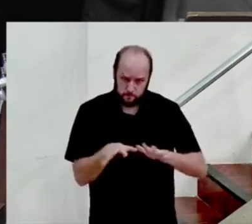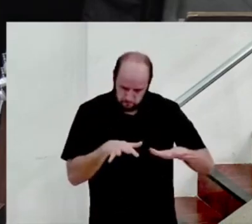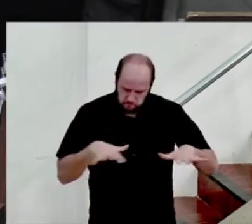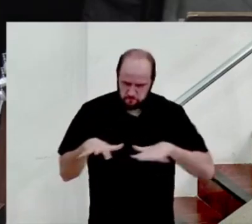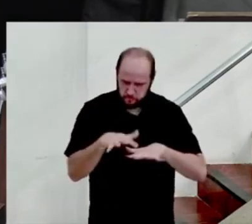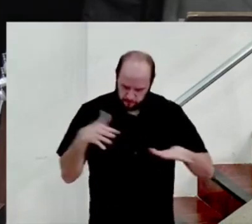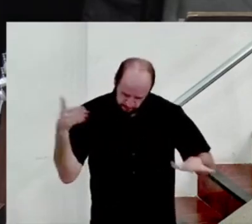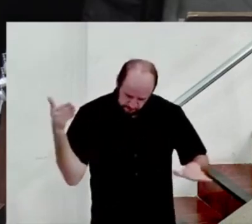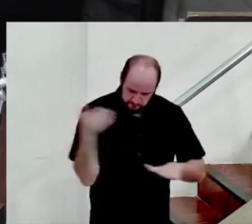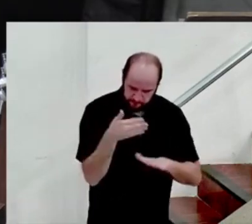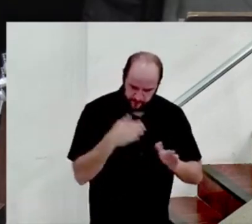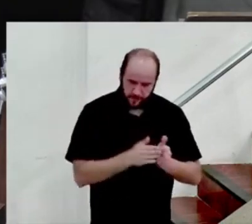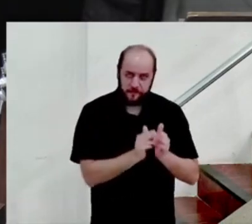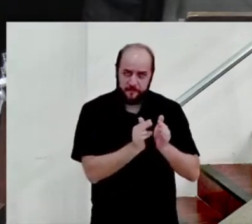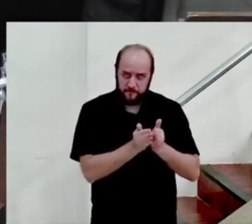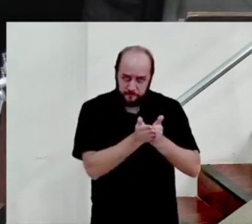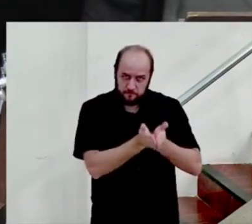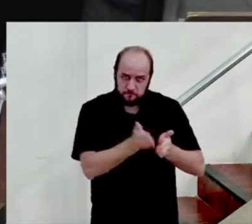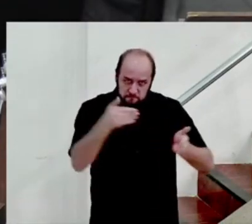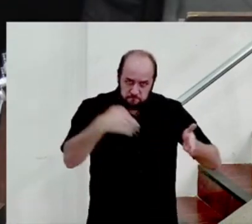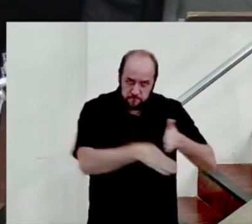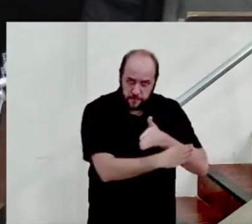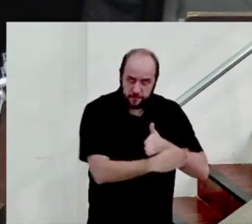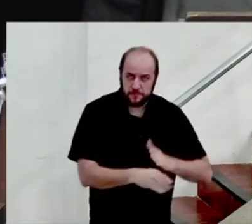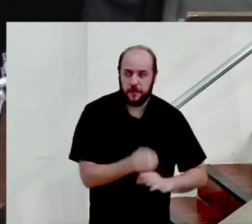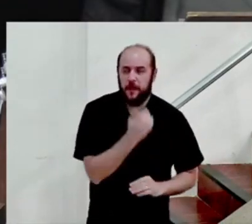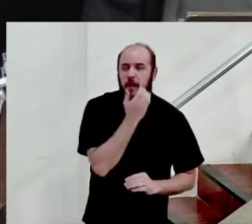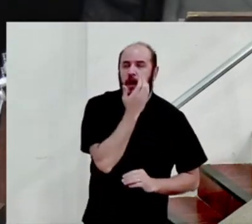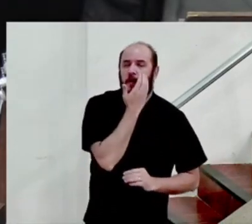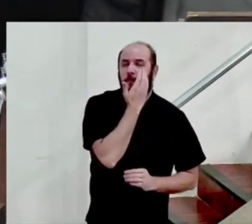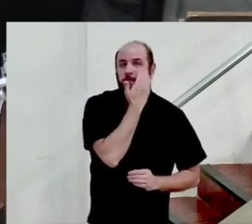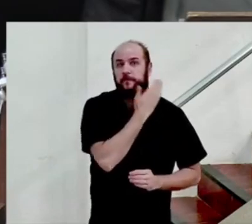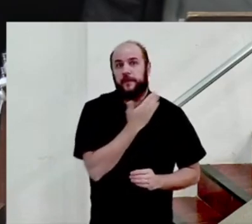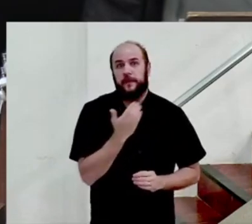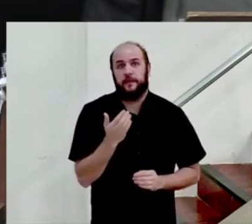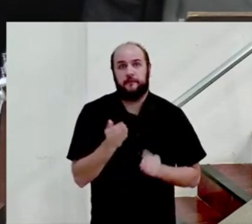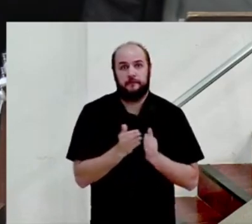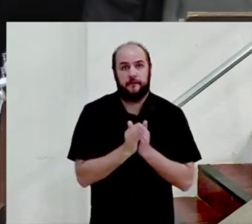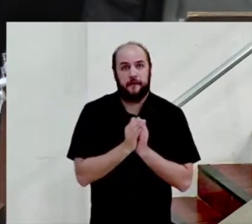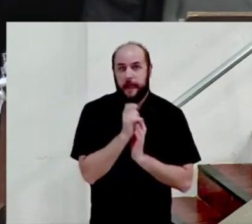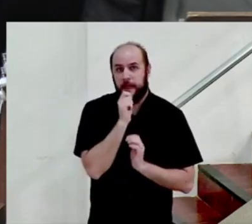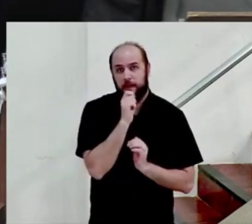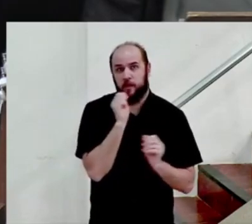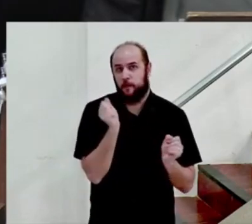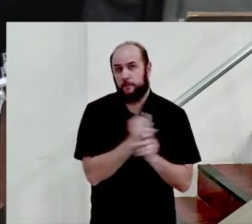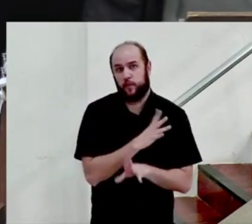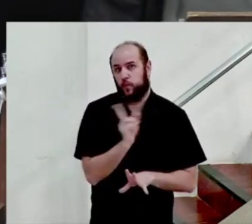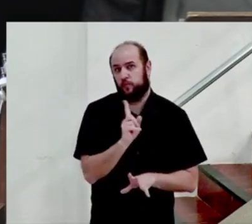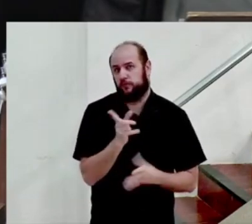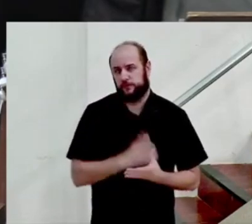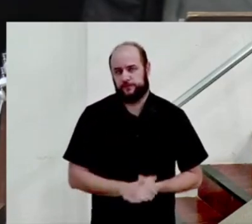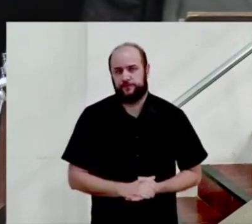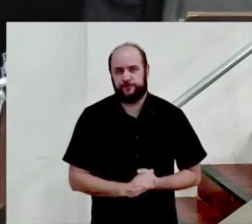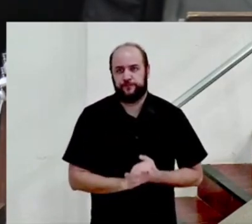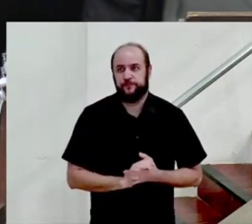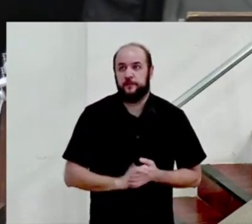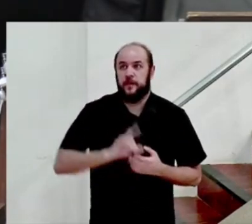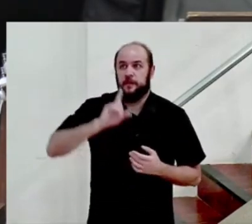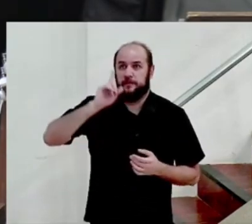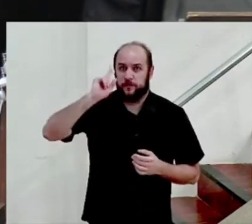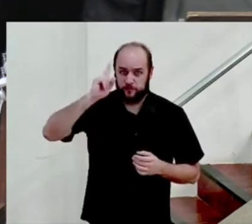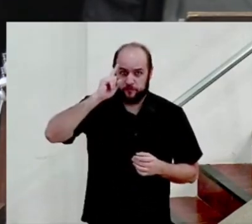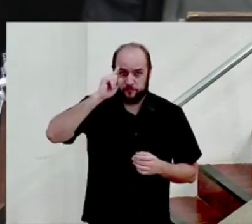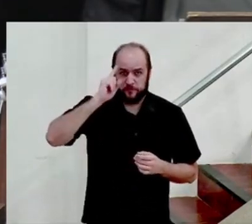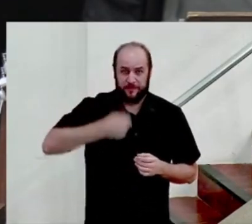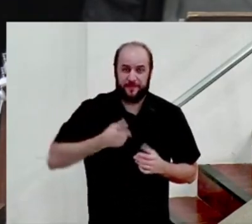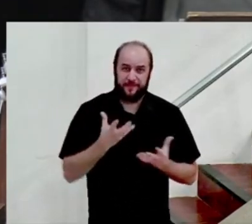para dentro daquela embarcação que ele havia construído, a arca ainda não estava completa. O Senhor almejava que esta